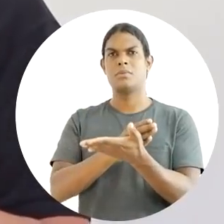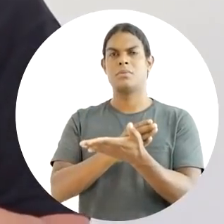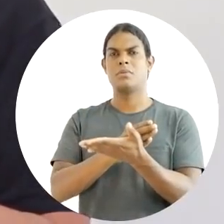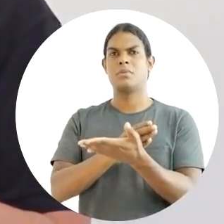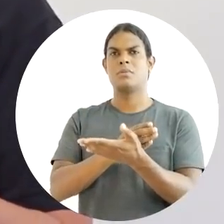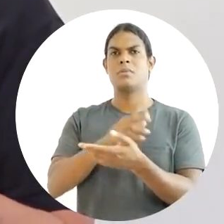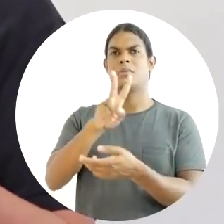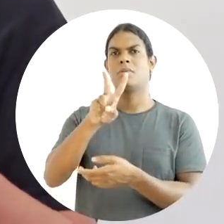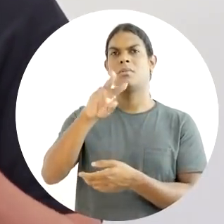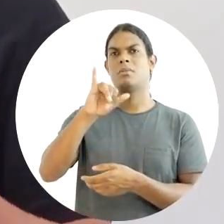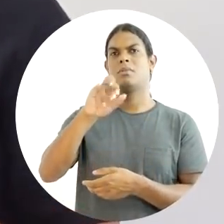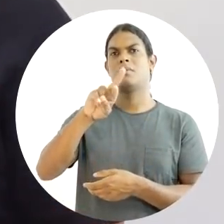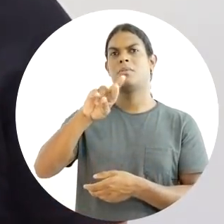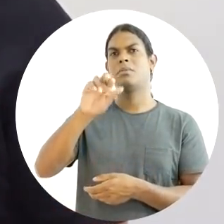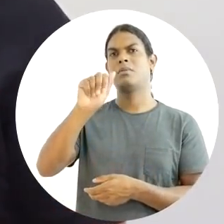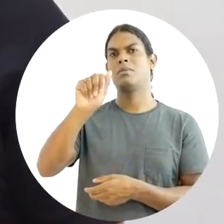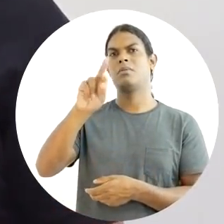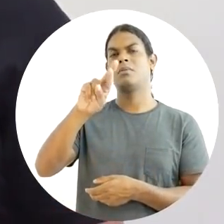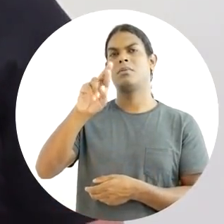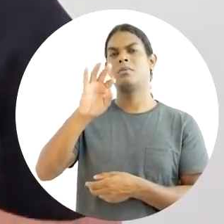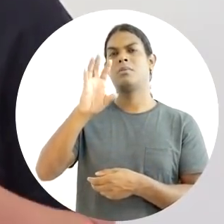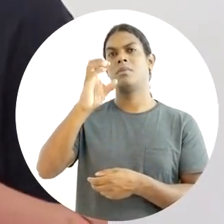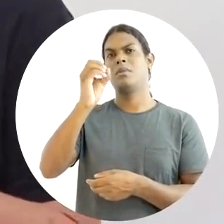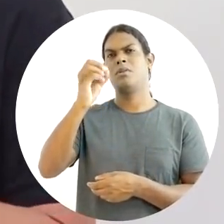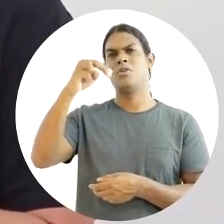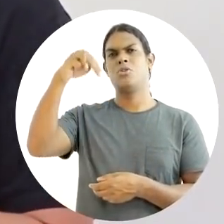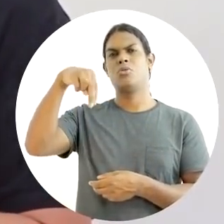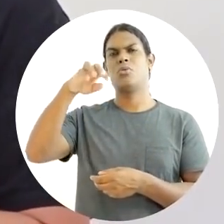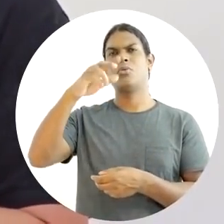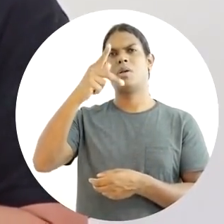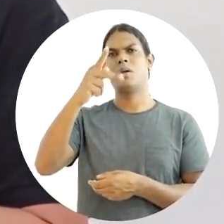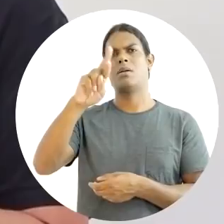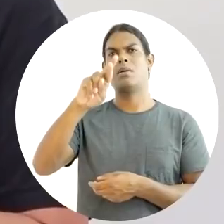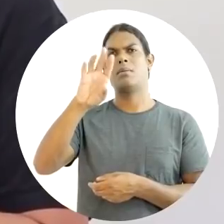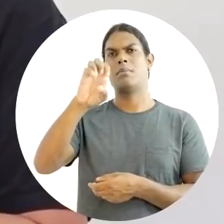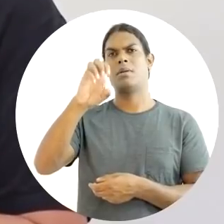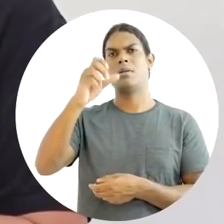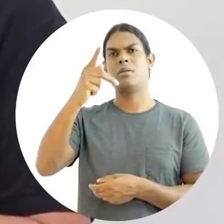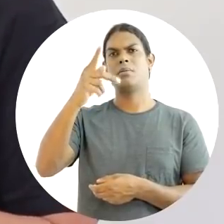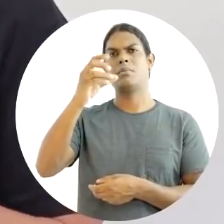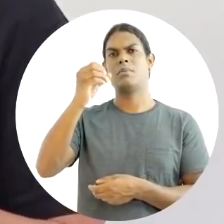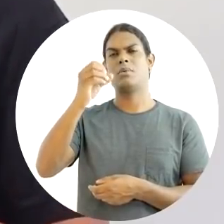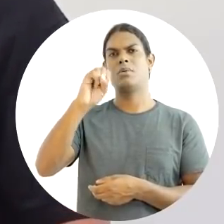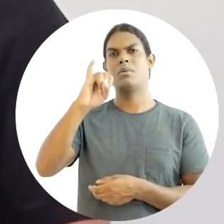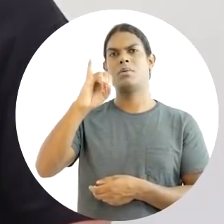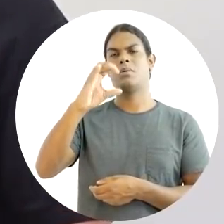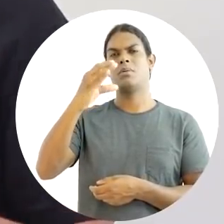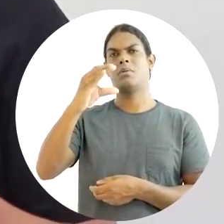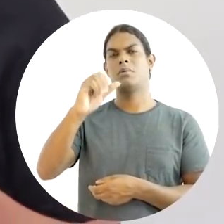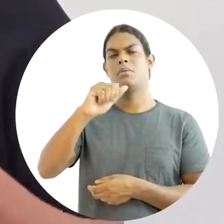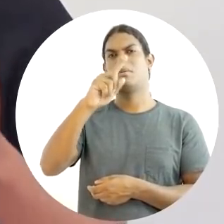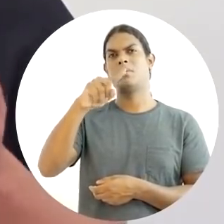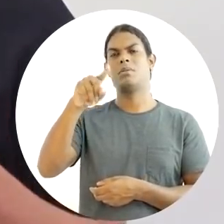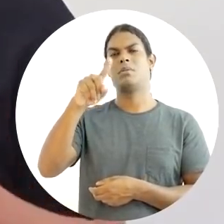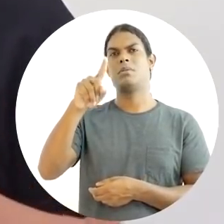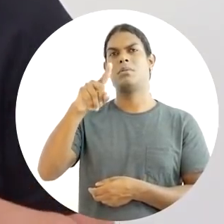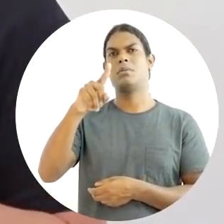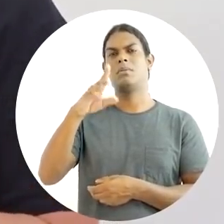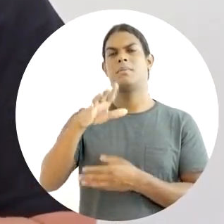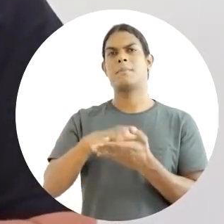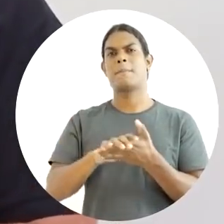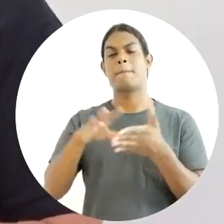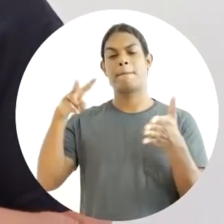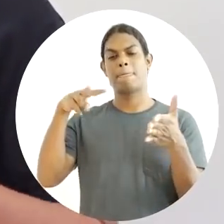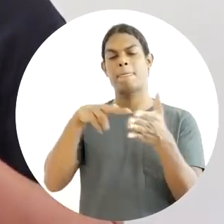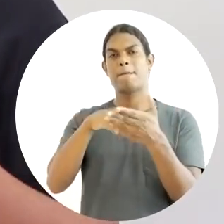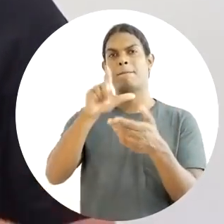on é uma preposição. Juntando os dois, turn on é ligue. Então, turn on